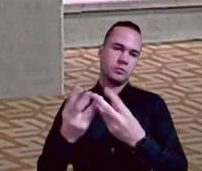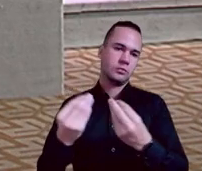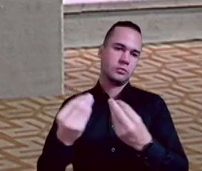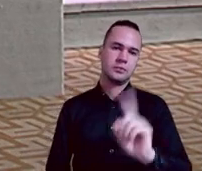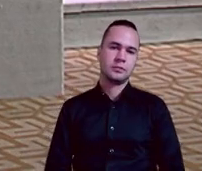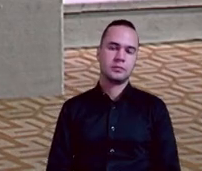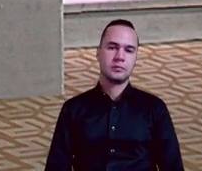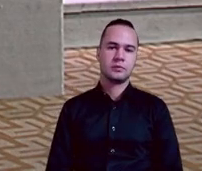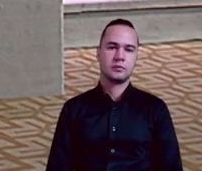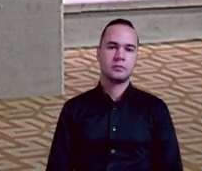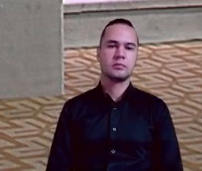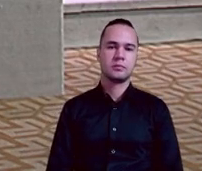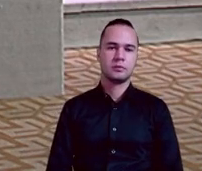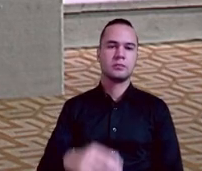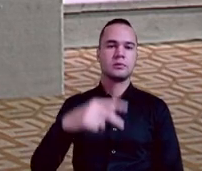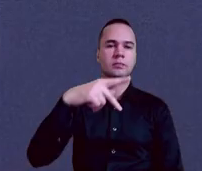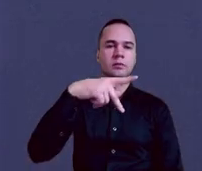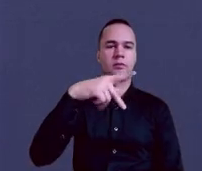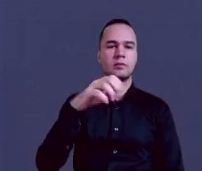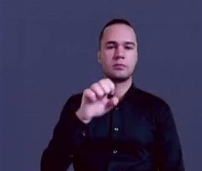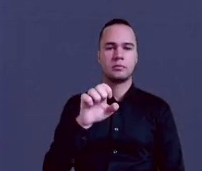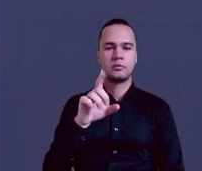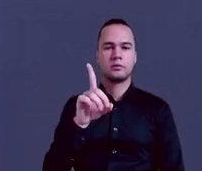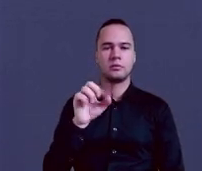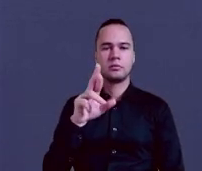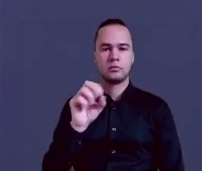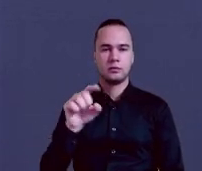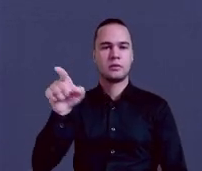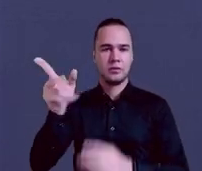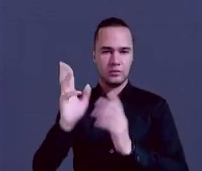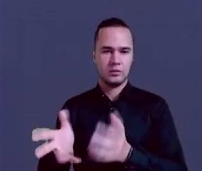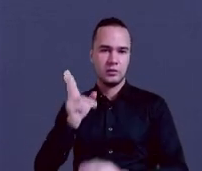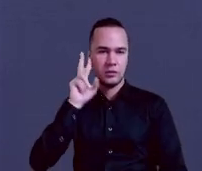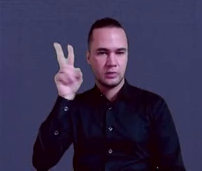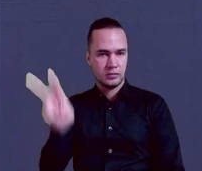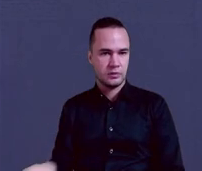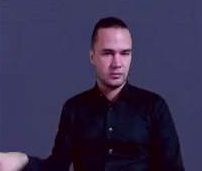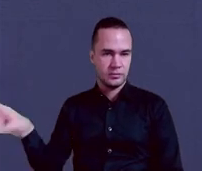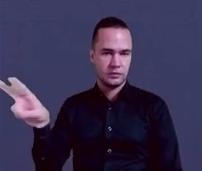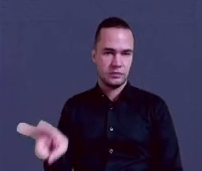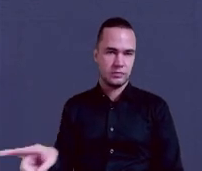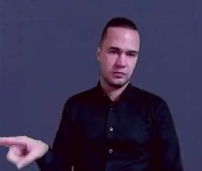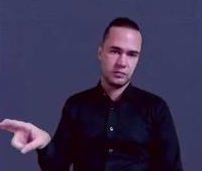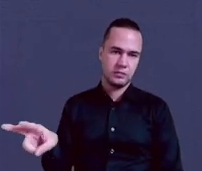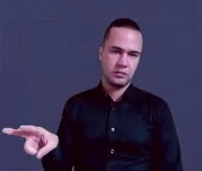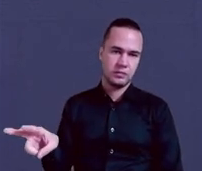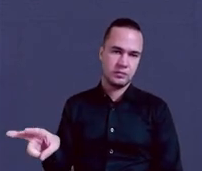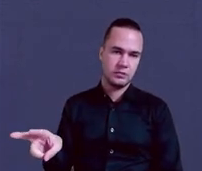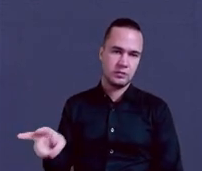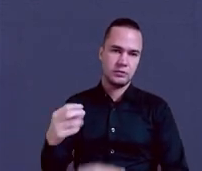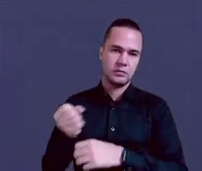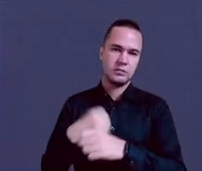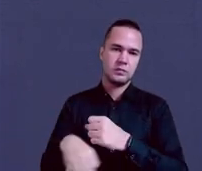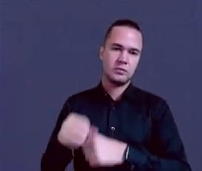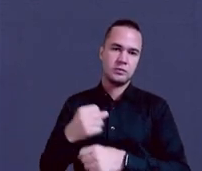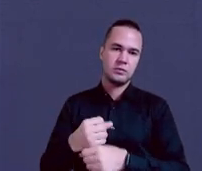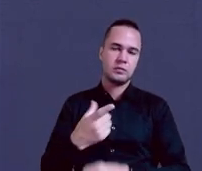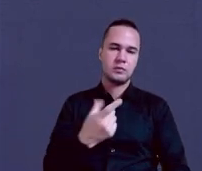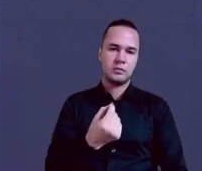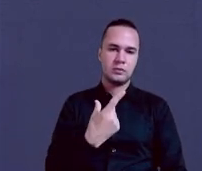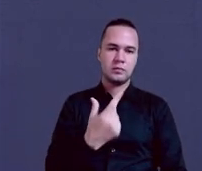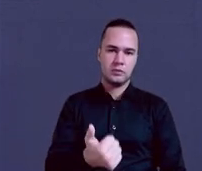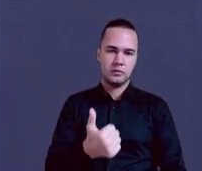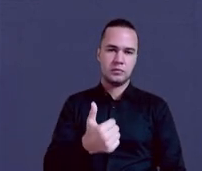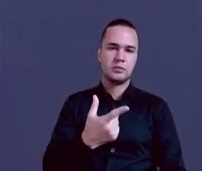Pedro você já tem visto a gente vê que a gente viu né Que em 2021 as boas